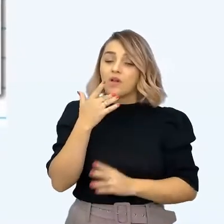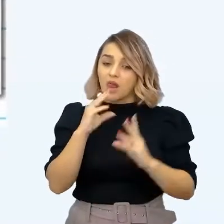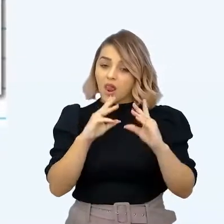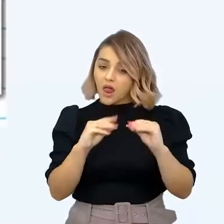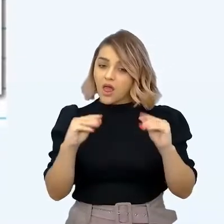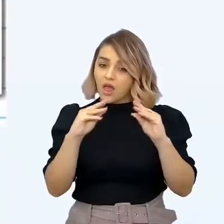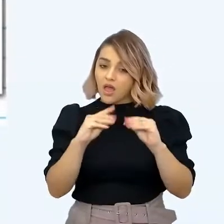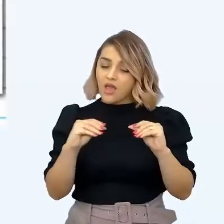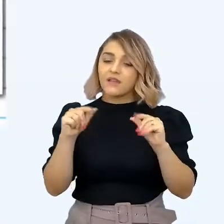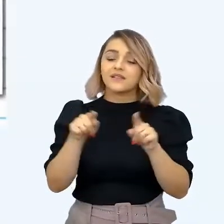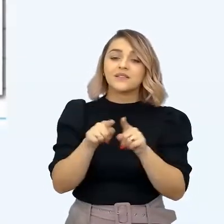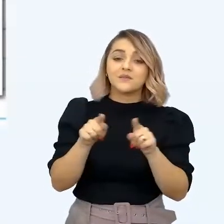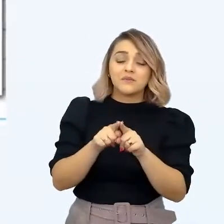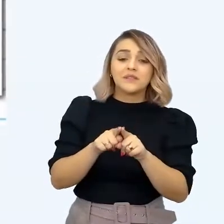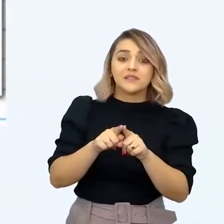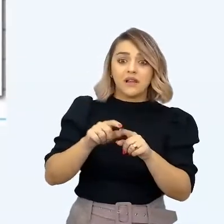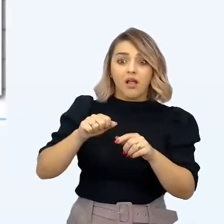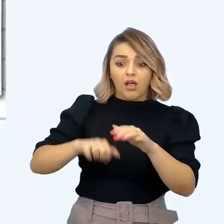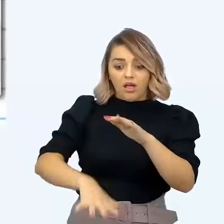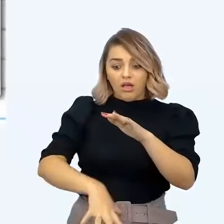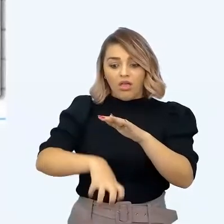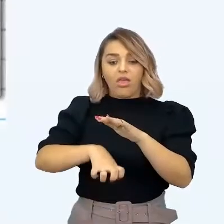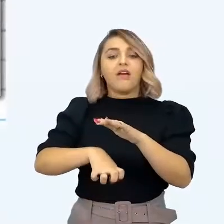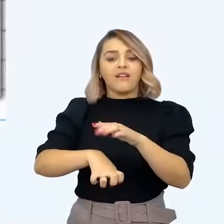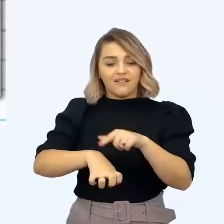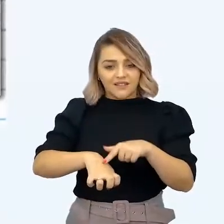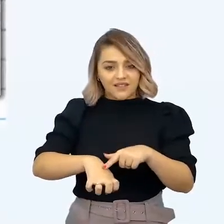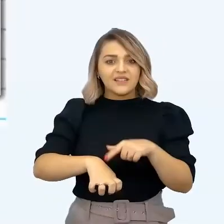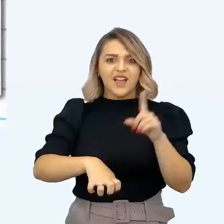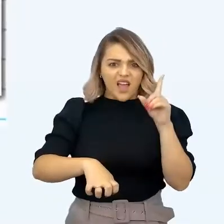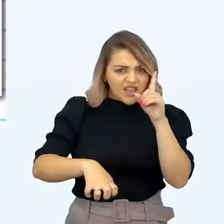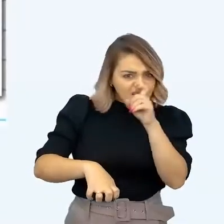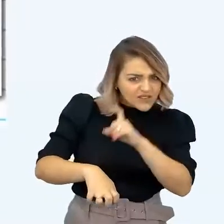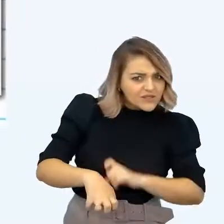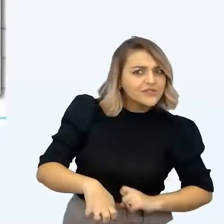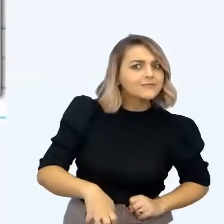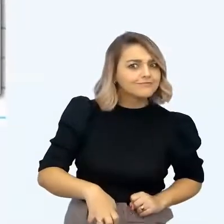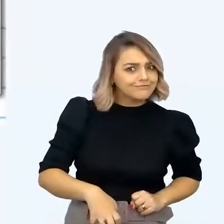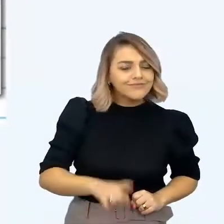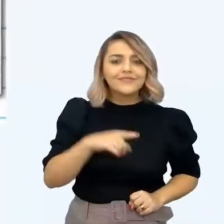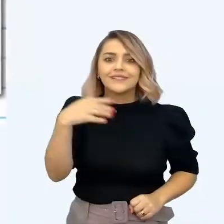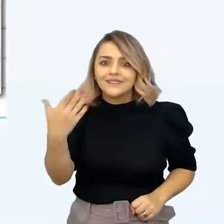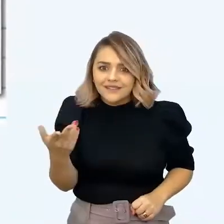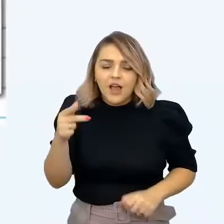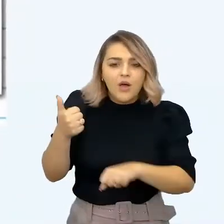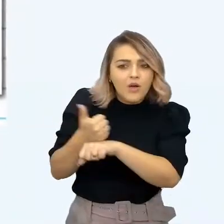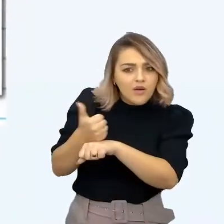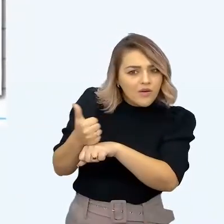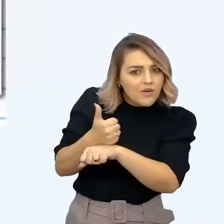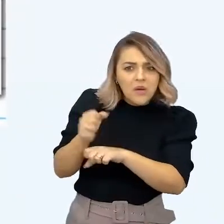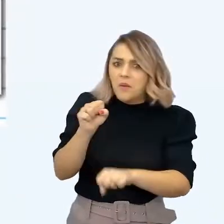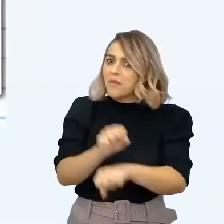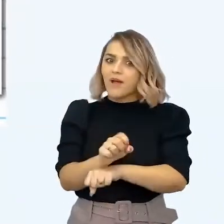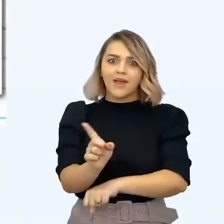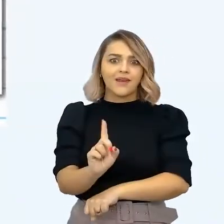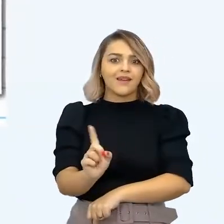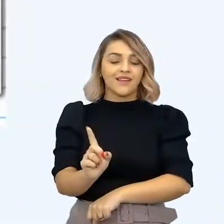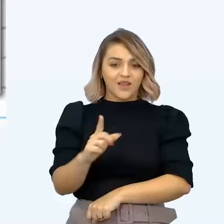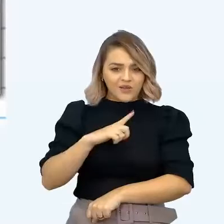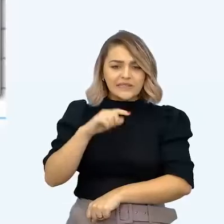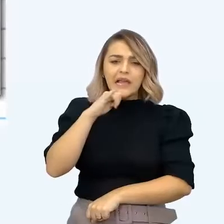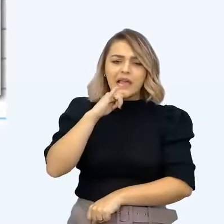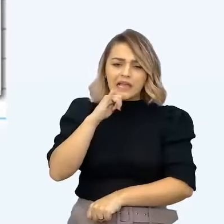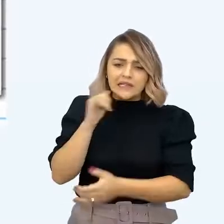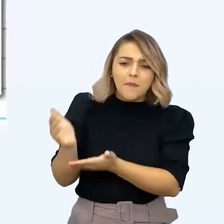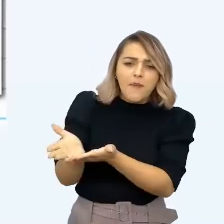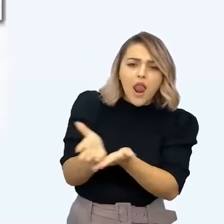reação ao solo. Achou difícil? Pois saiba que os pedólogos não param por aí. Eles ainda procedem à coleta de diversas